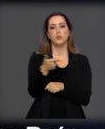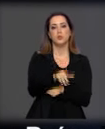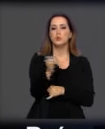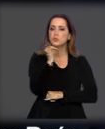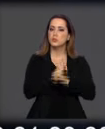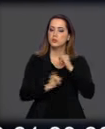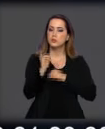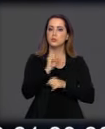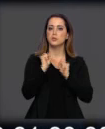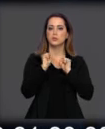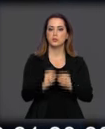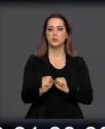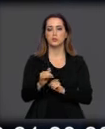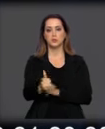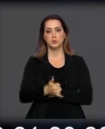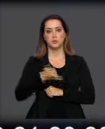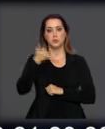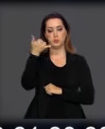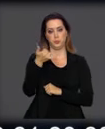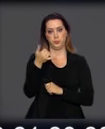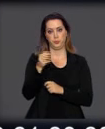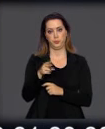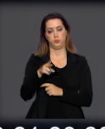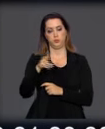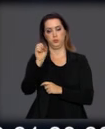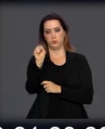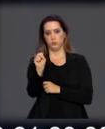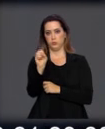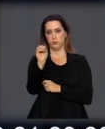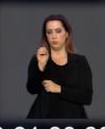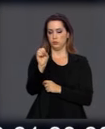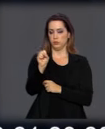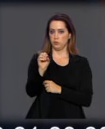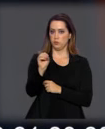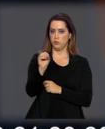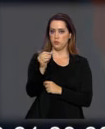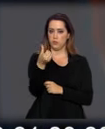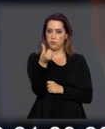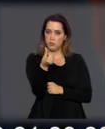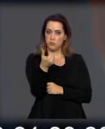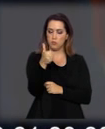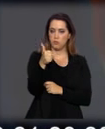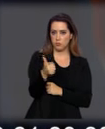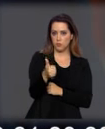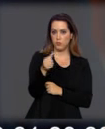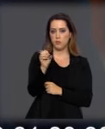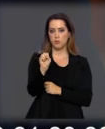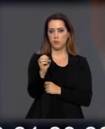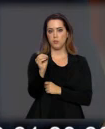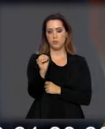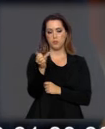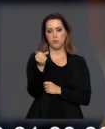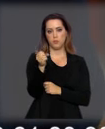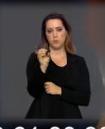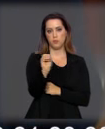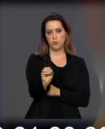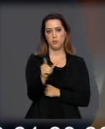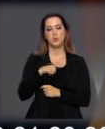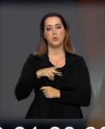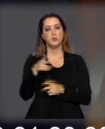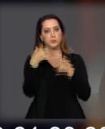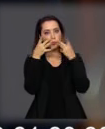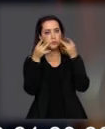nosso país para qualquer informação Ligue para a linha verde 0861